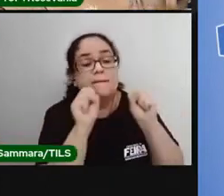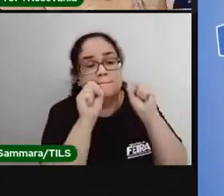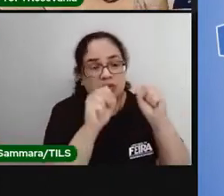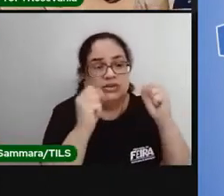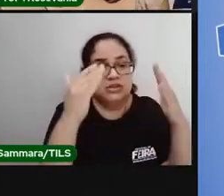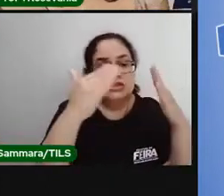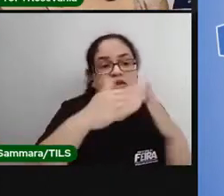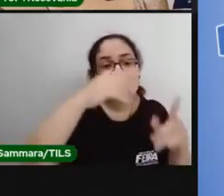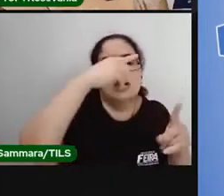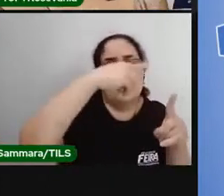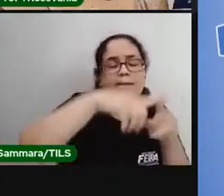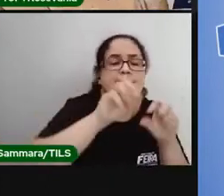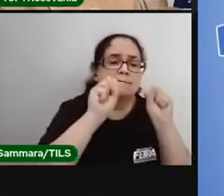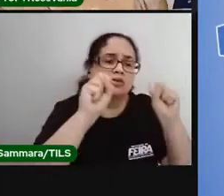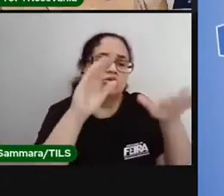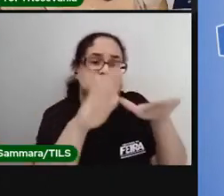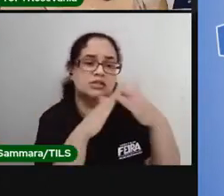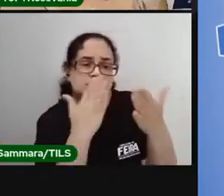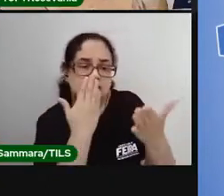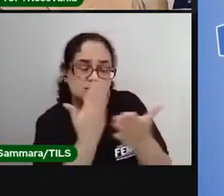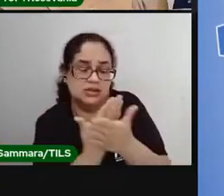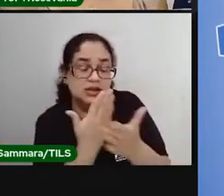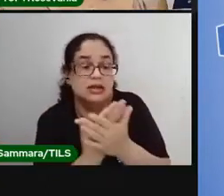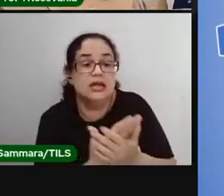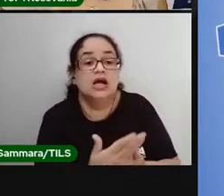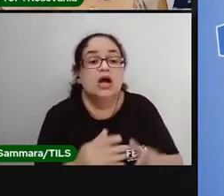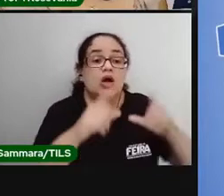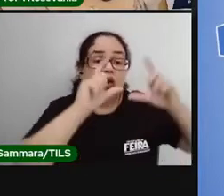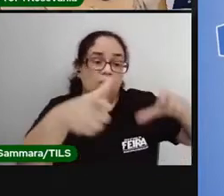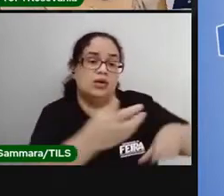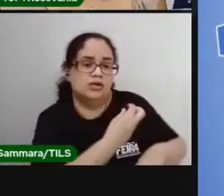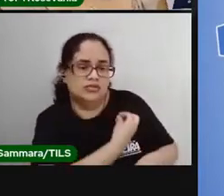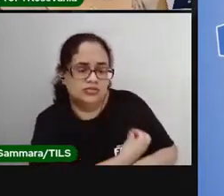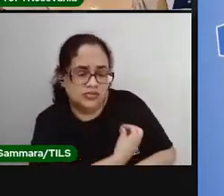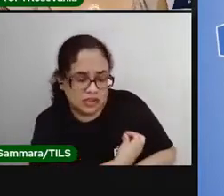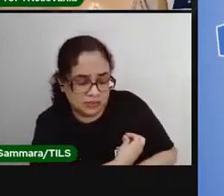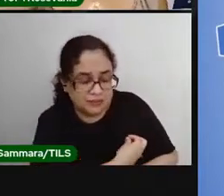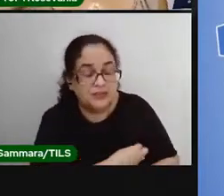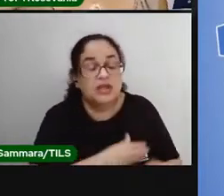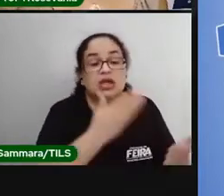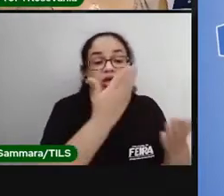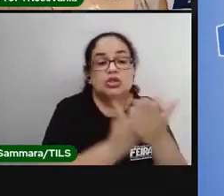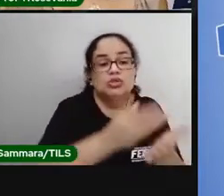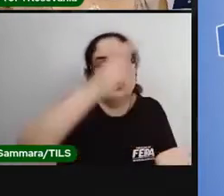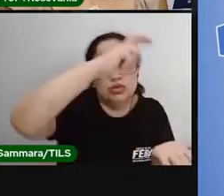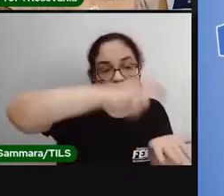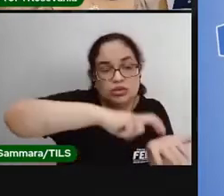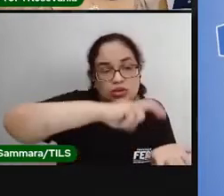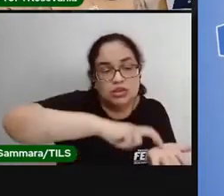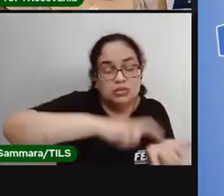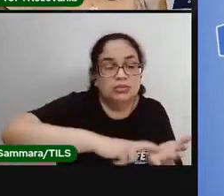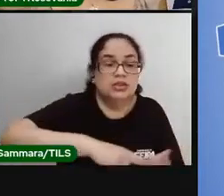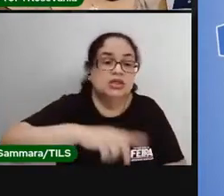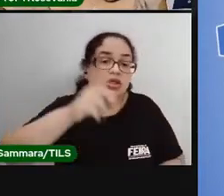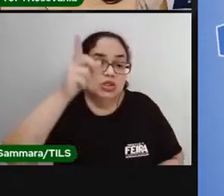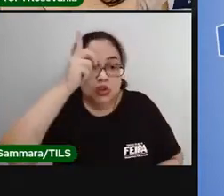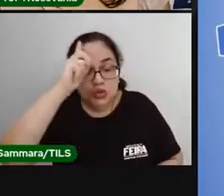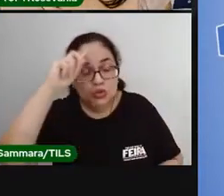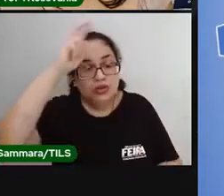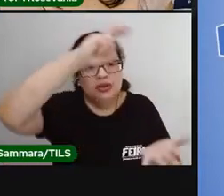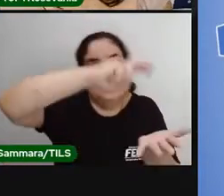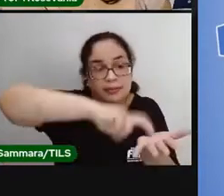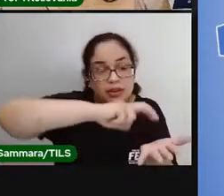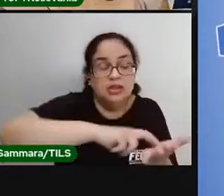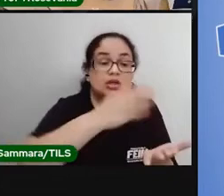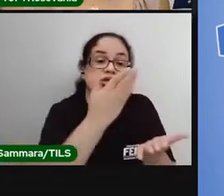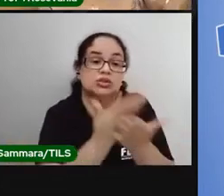pode ser a escola, aquele lugar que a gente convive, né? Quem estuda de manhã, todas as manhãs. que a gente, quem estuda à tarde, todas as tardes, quem estuda à